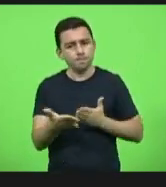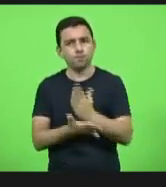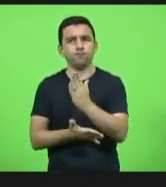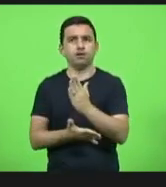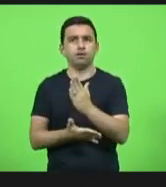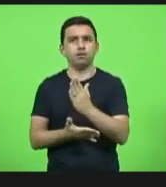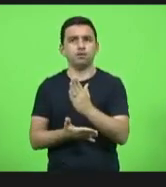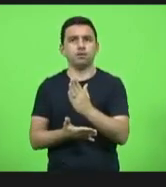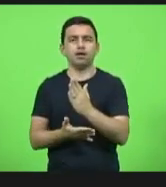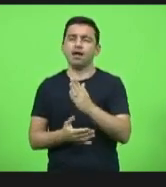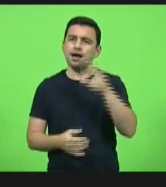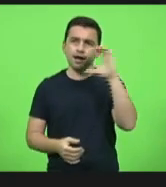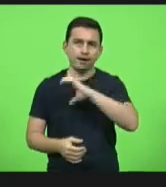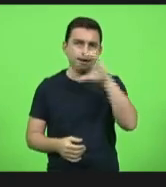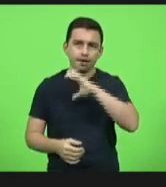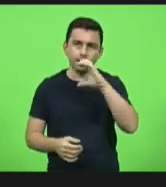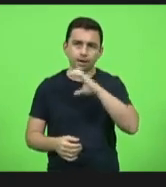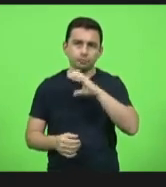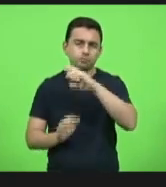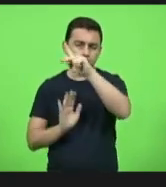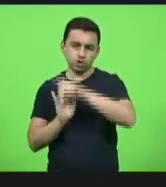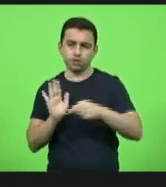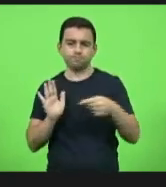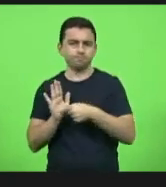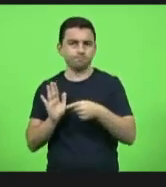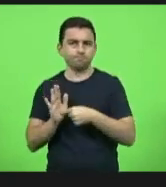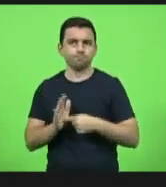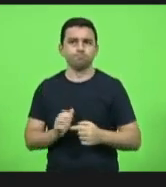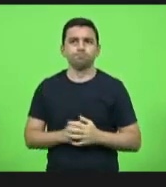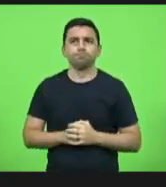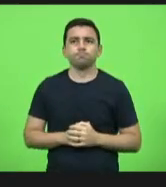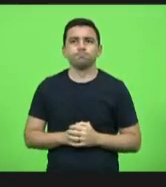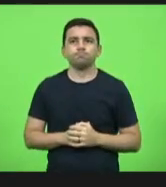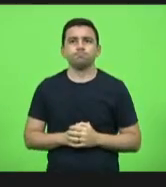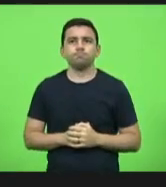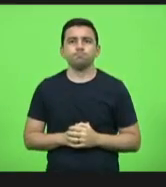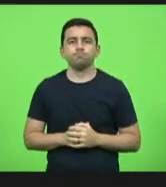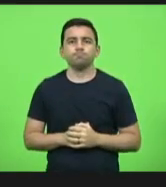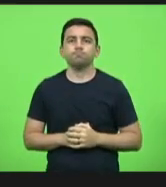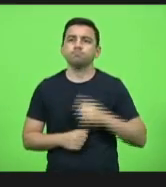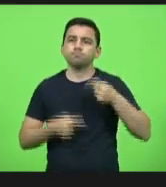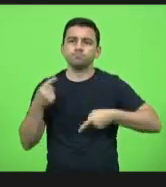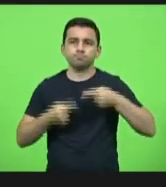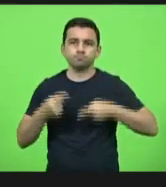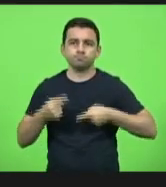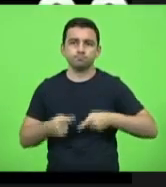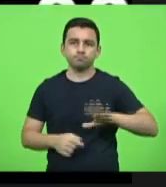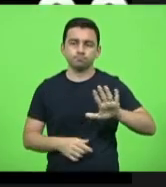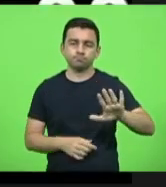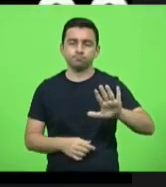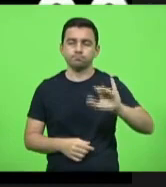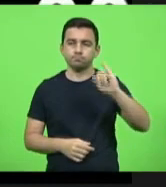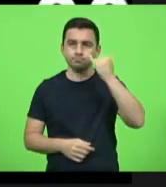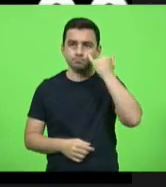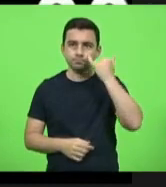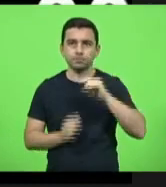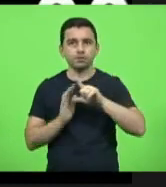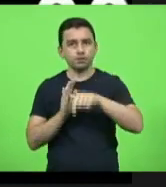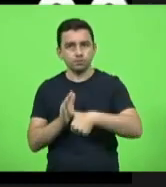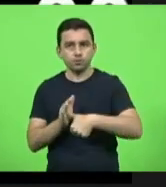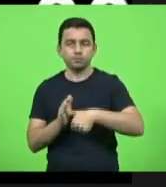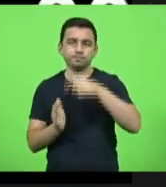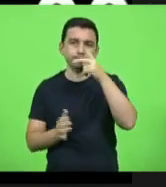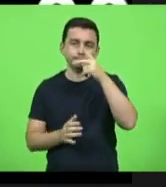precisamos votar o quanto antes esse projeto de educação domiciliar. Ainda em discussão, com a palavra o deputado Gessé Lopes, na sequência, deputado Clare